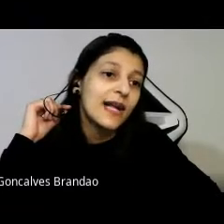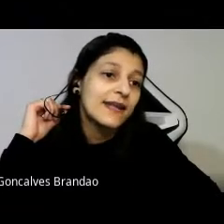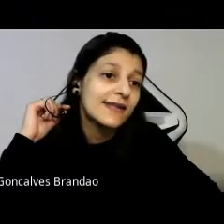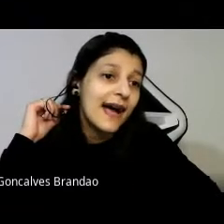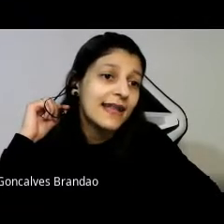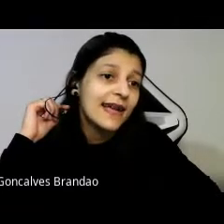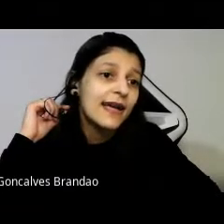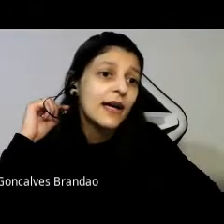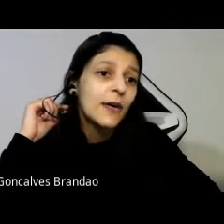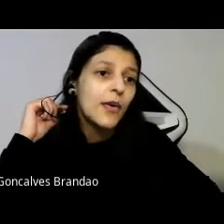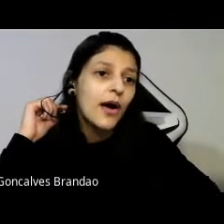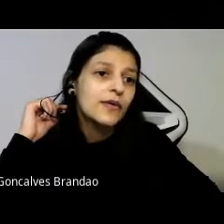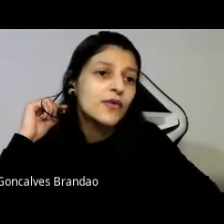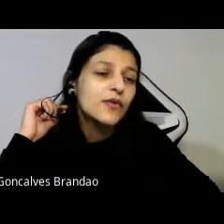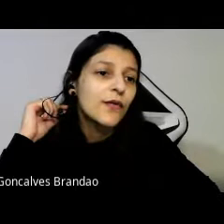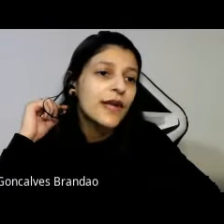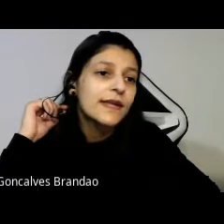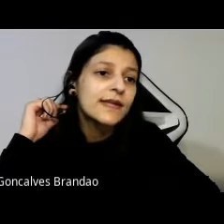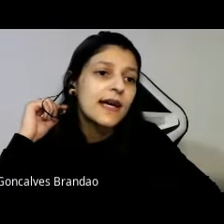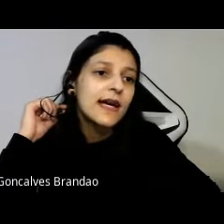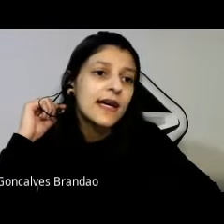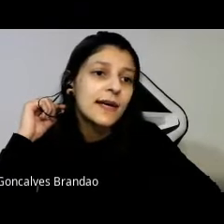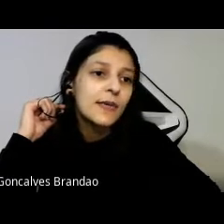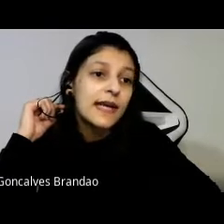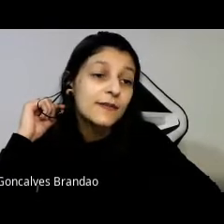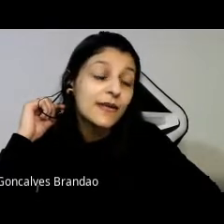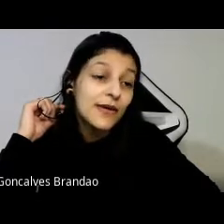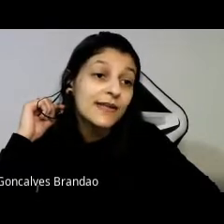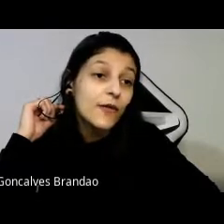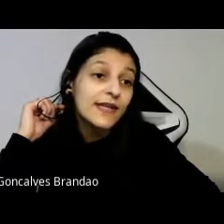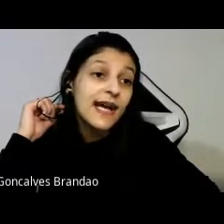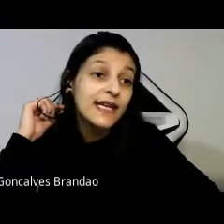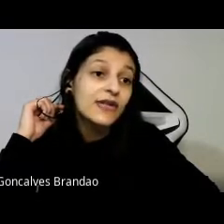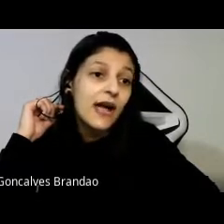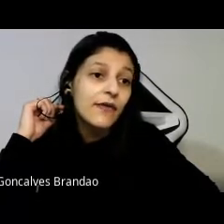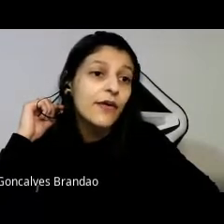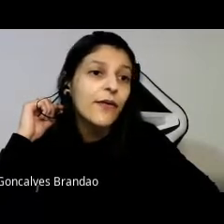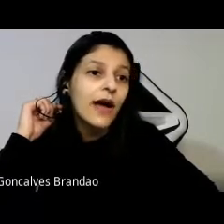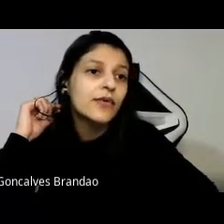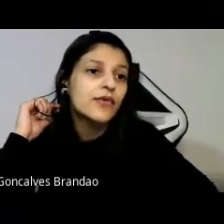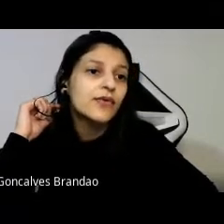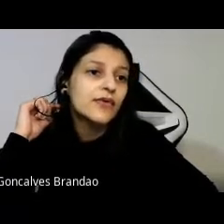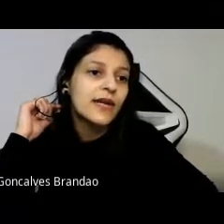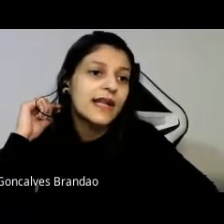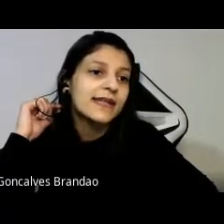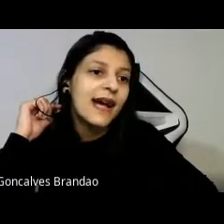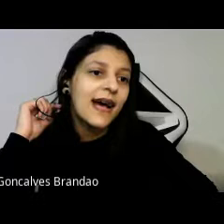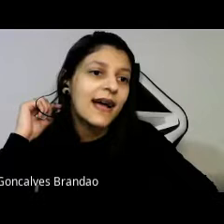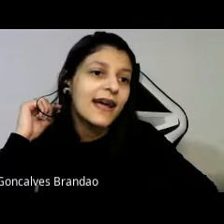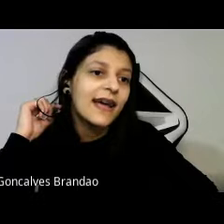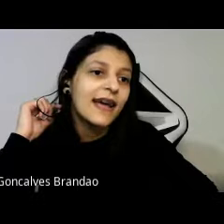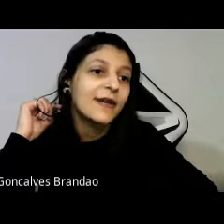a oralizar, né, por causa dos ouvintes. E as pessoas ouvintes acreditavam que o fato dos surdos